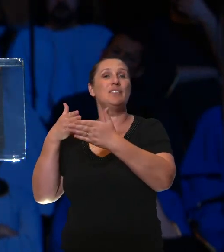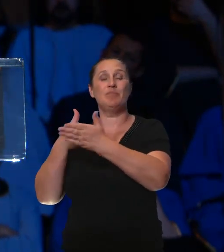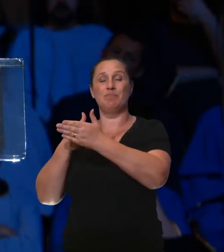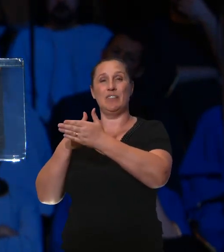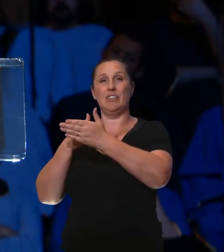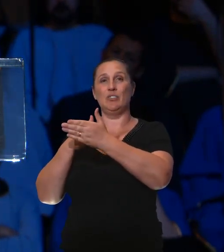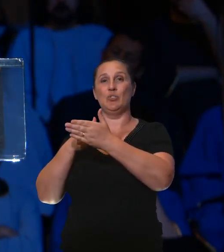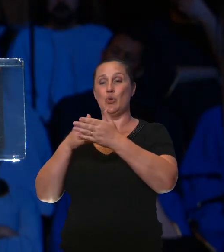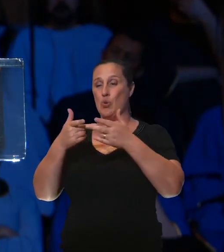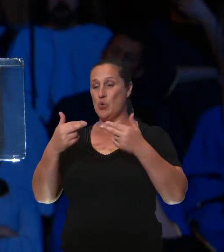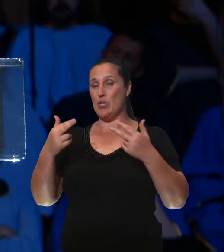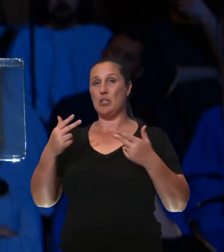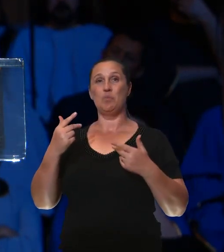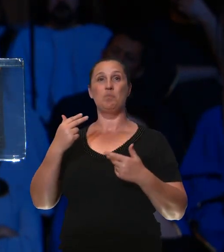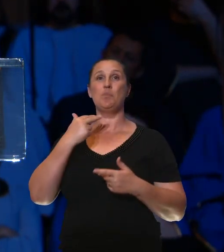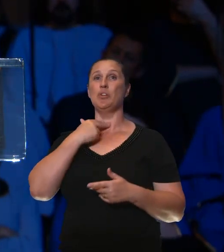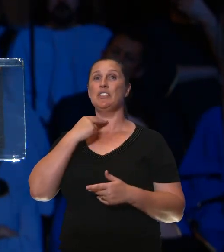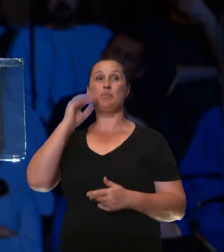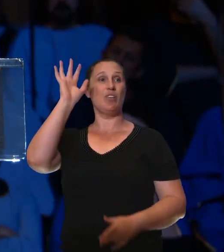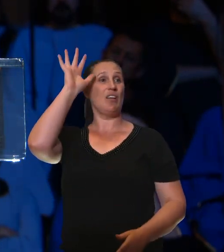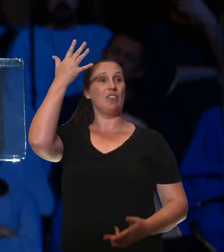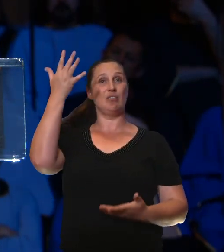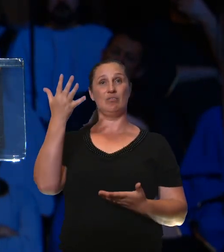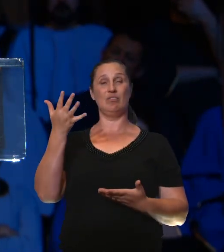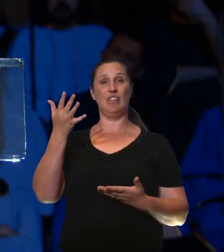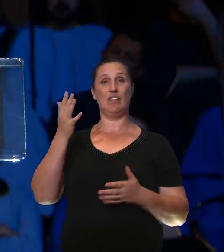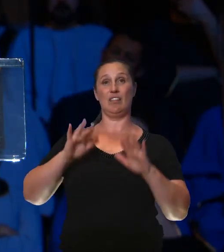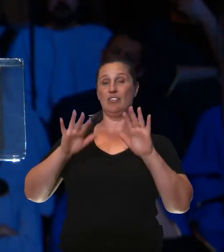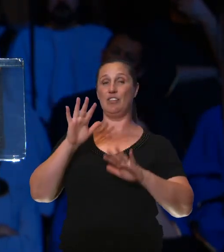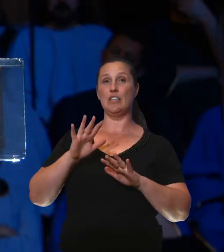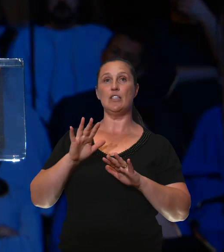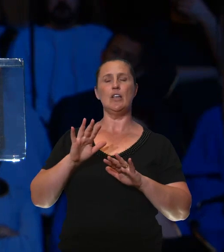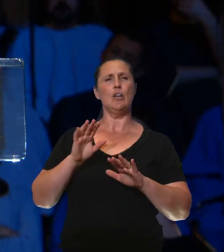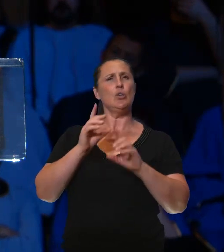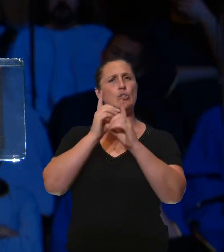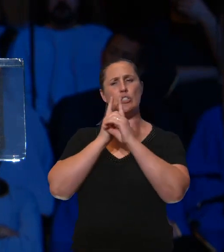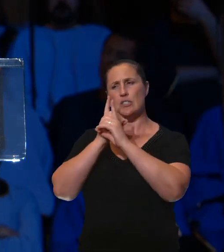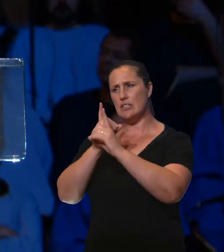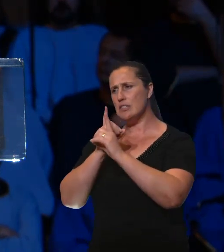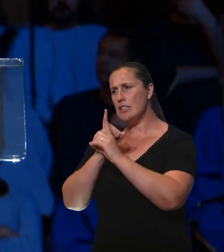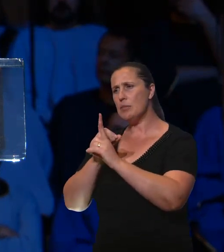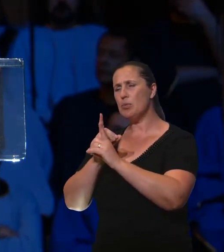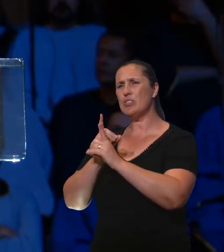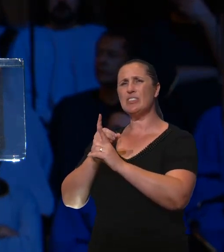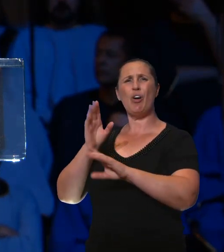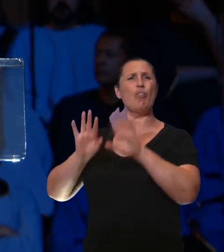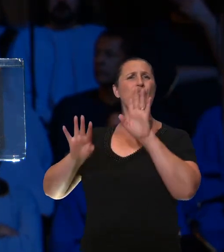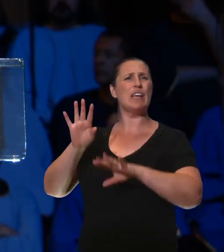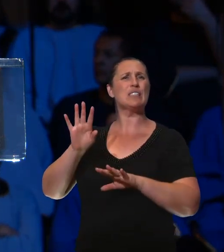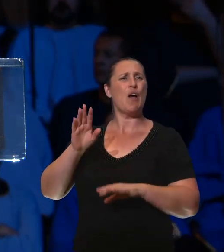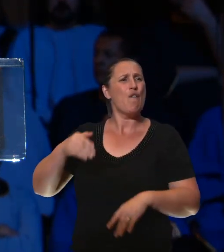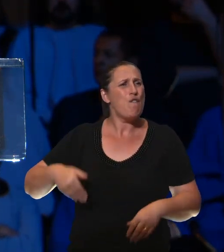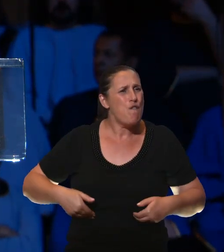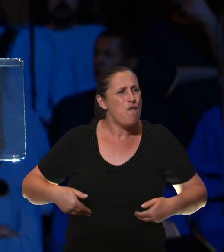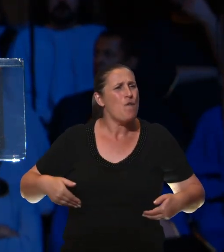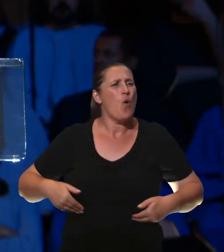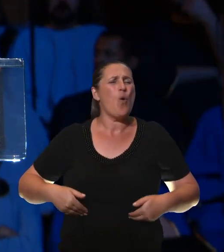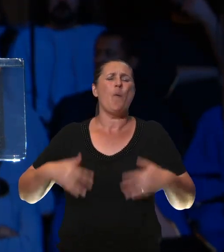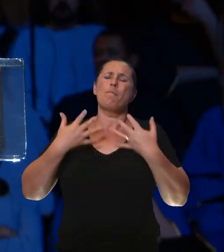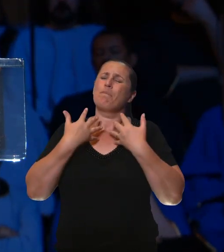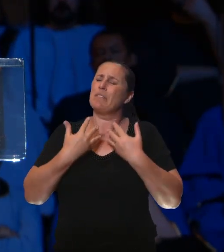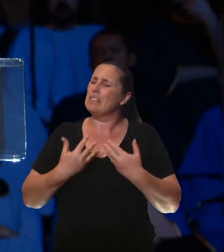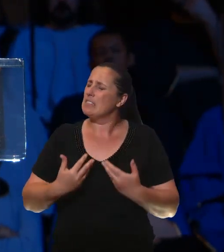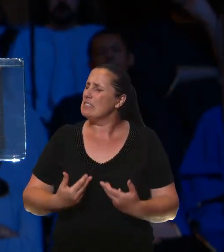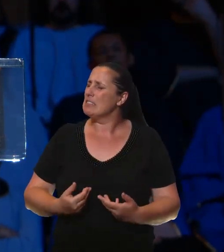não podemos resolver, ou quem sabe os próprios discípulos estavam com fome, estavam cansados,